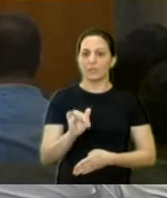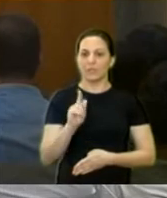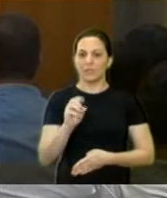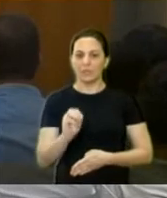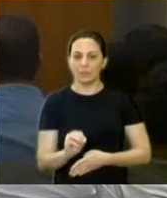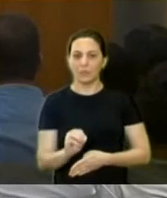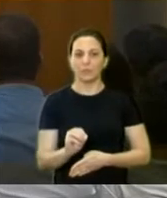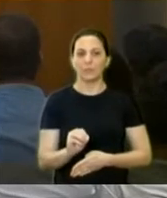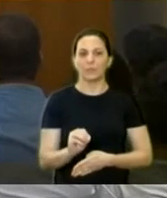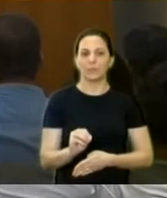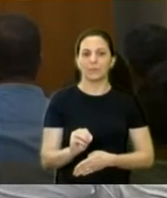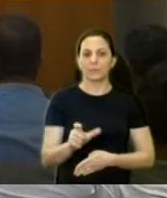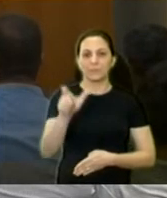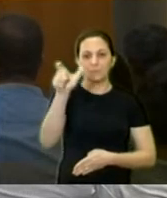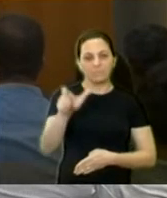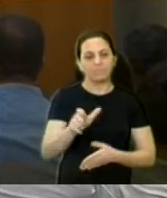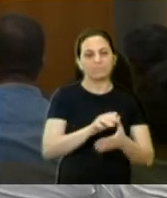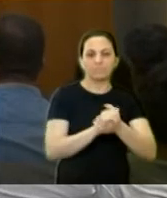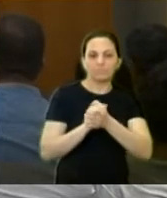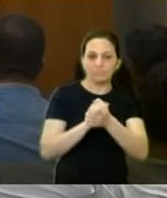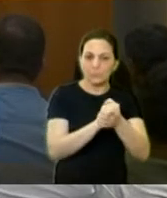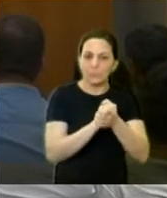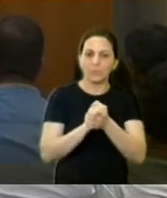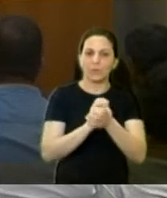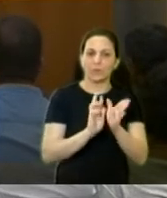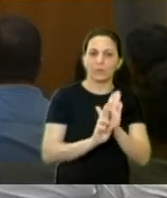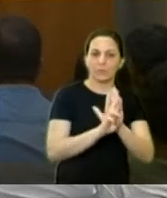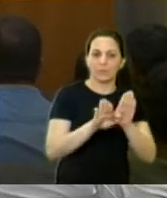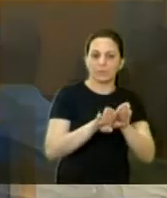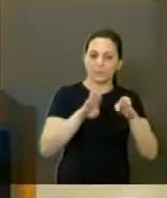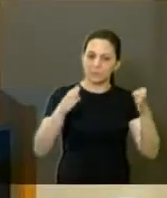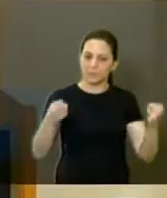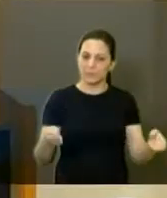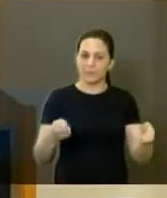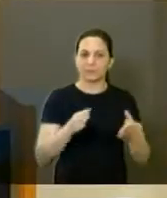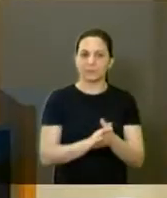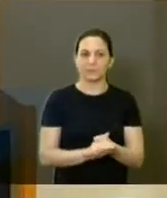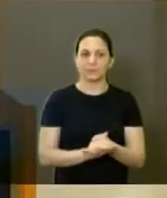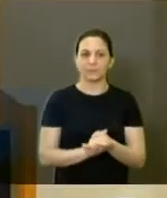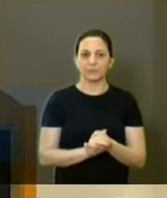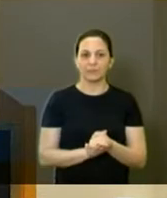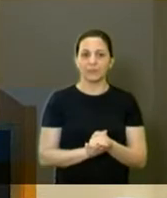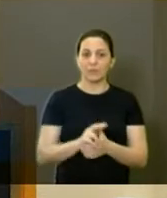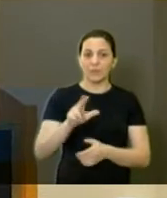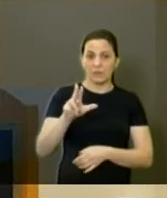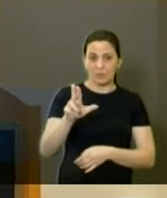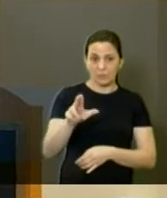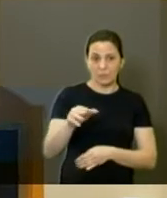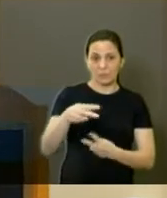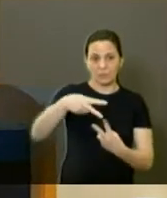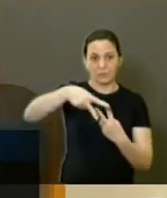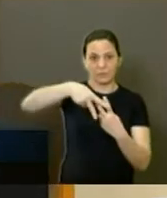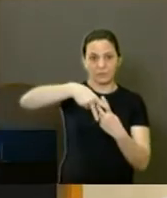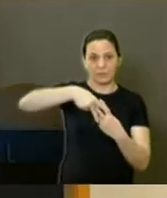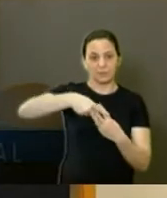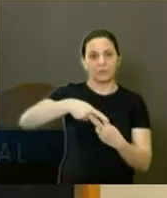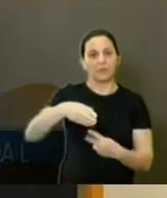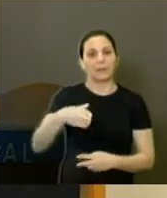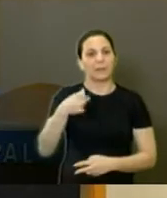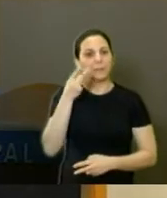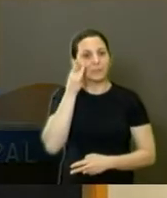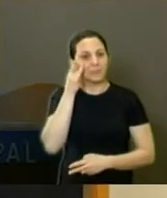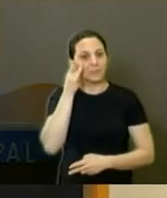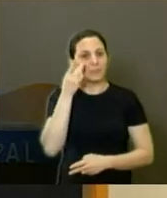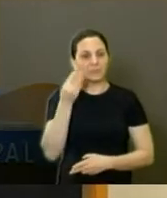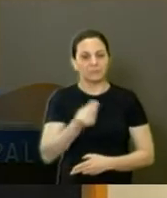Na pessoa de quem acompanha os demais que compõem essa mesa. Todos os irmãos aqui presentes aqui.